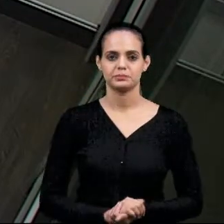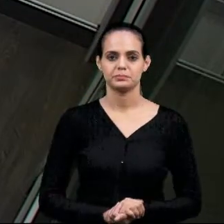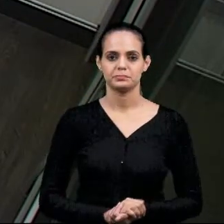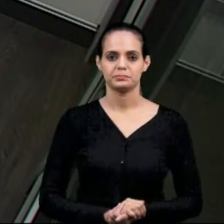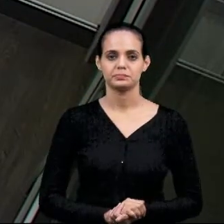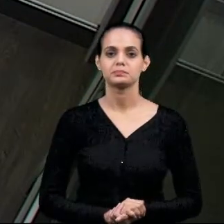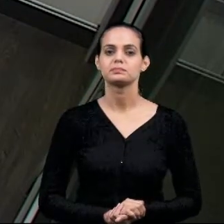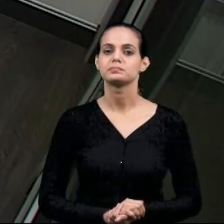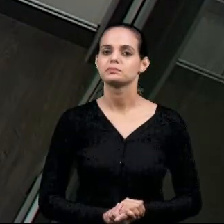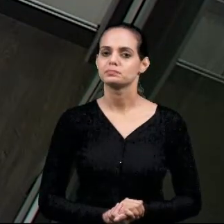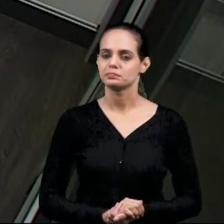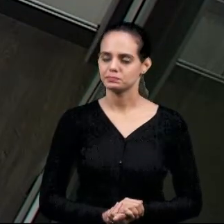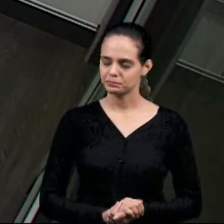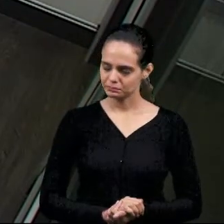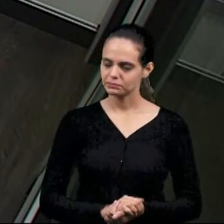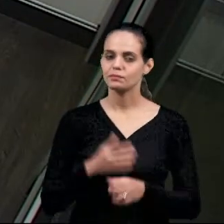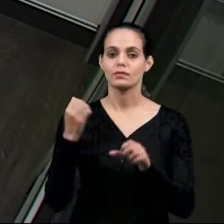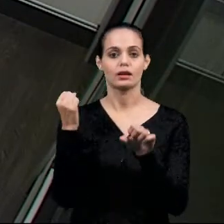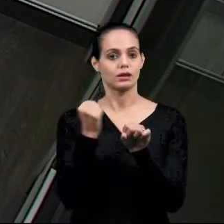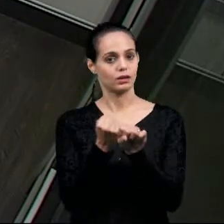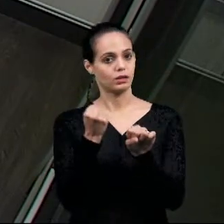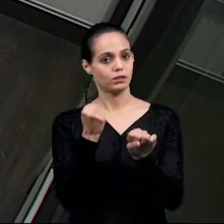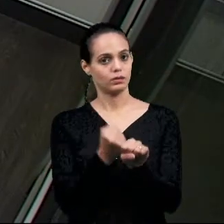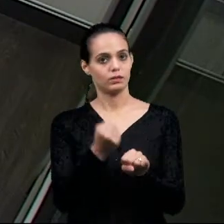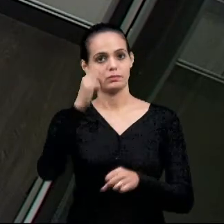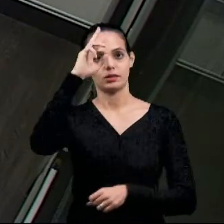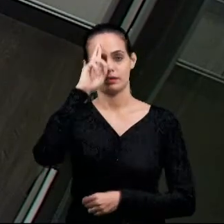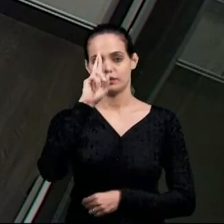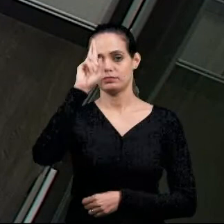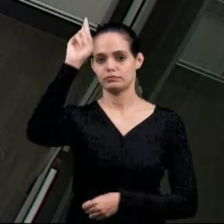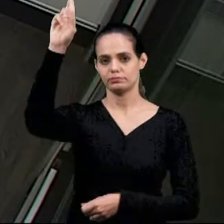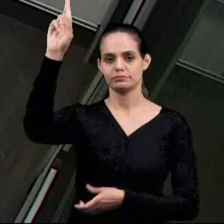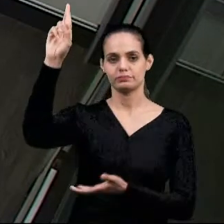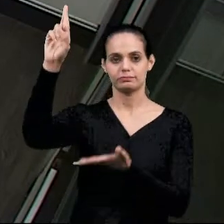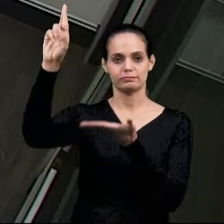Josias, essa obra é do Senhor e